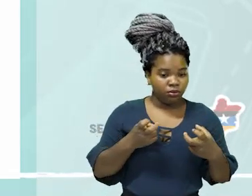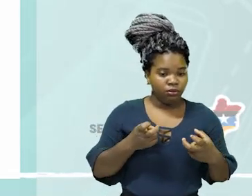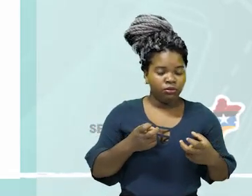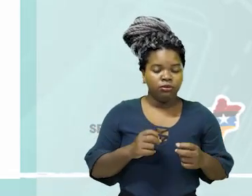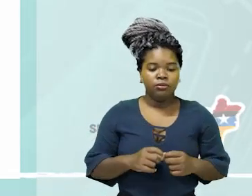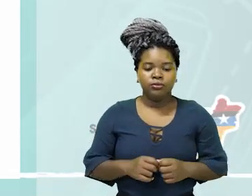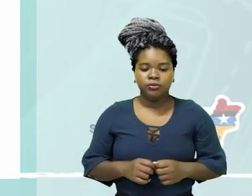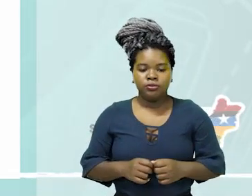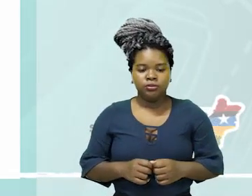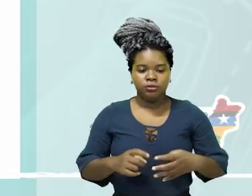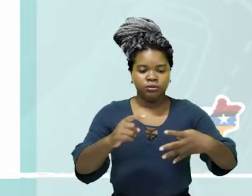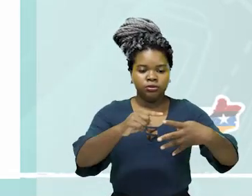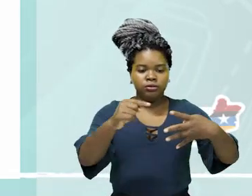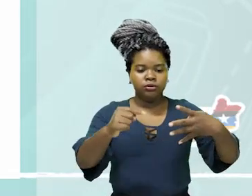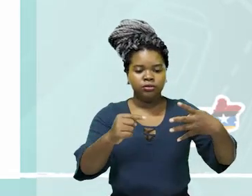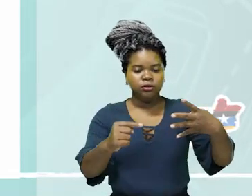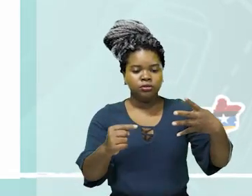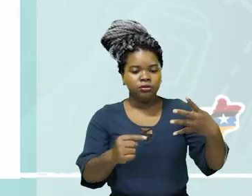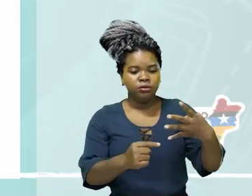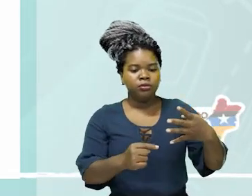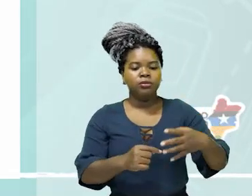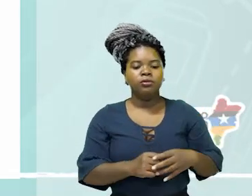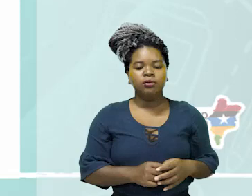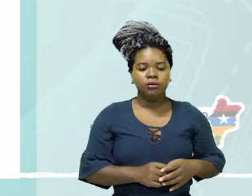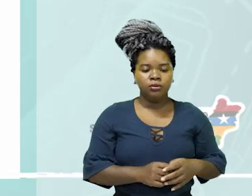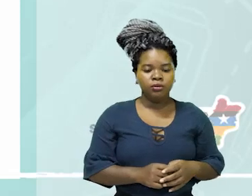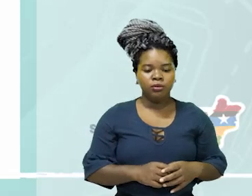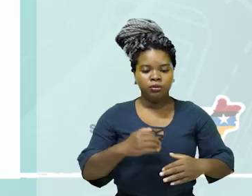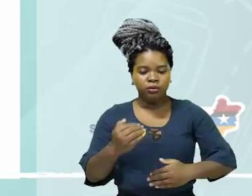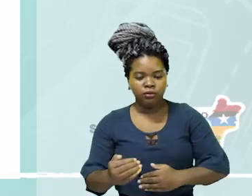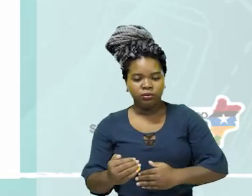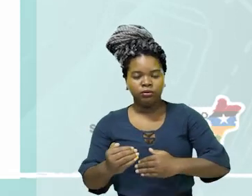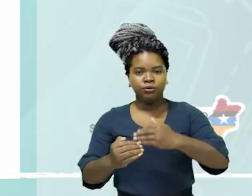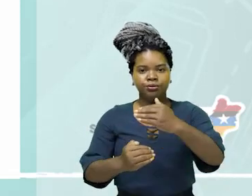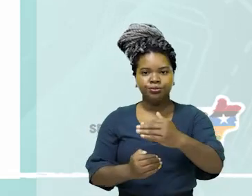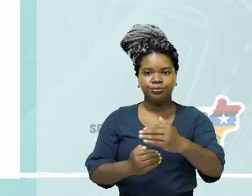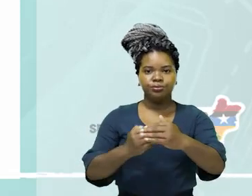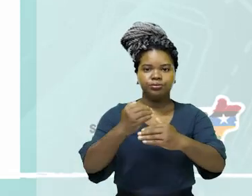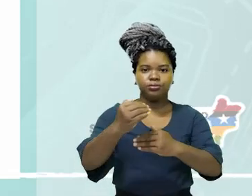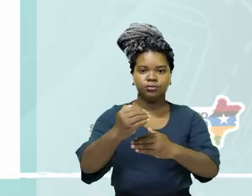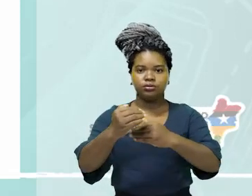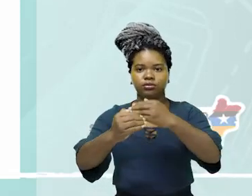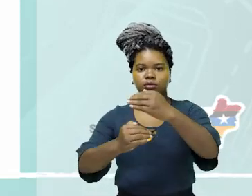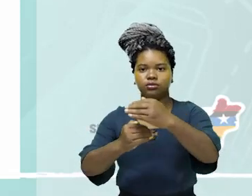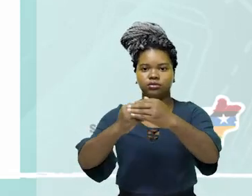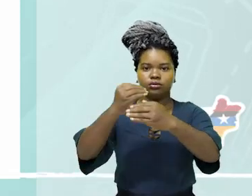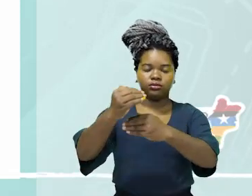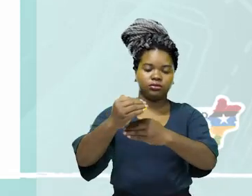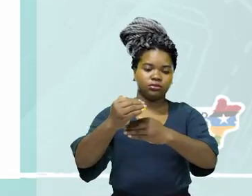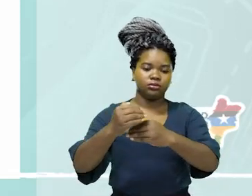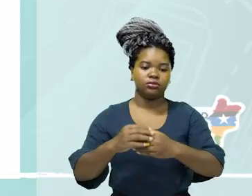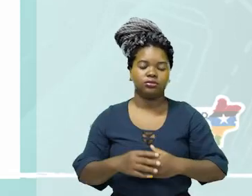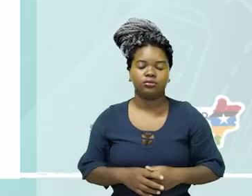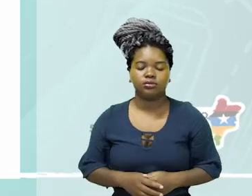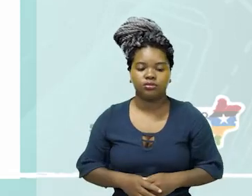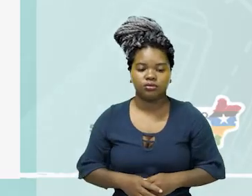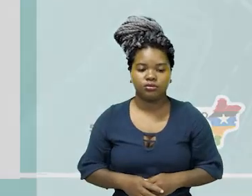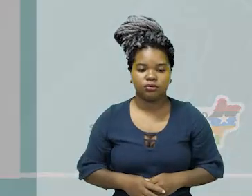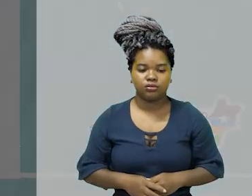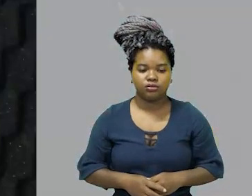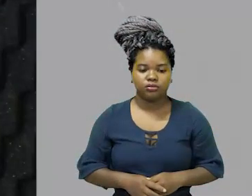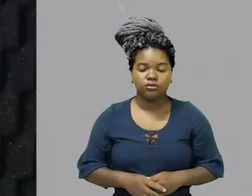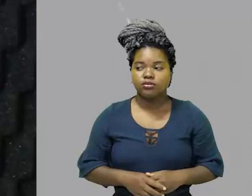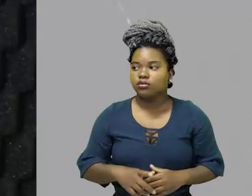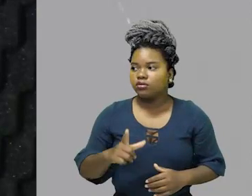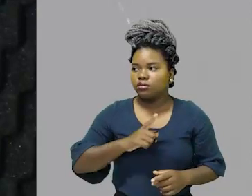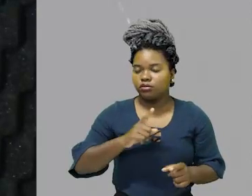mais, conforme o tempo vai passando nessa linha evolutiva, esse ancestral comum aqui,